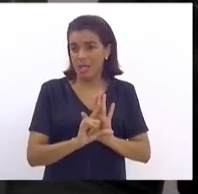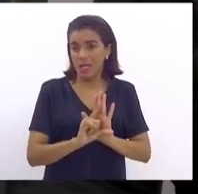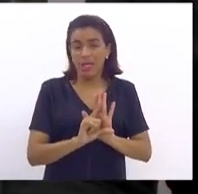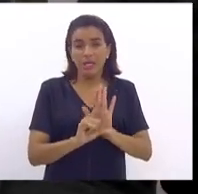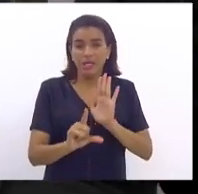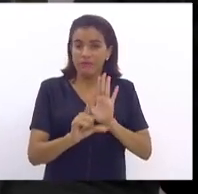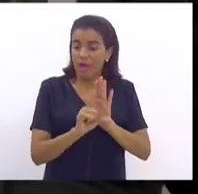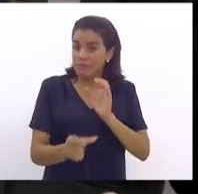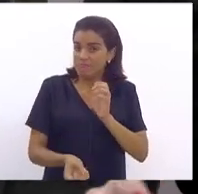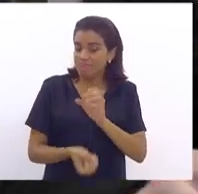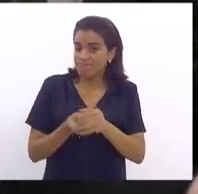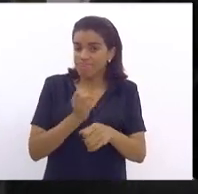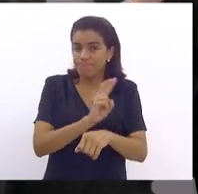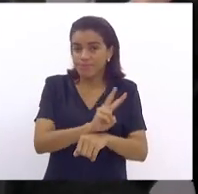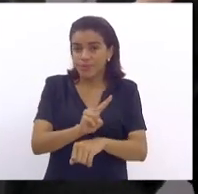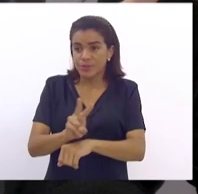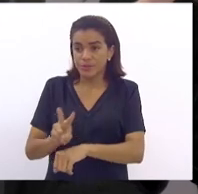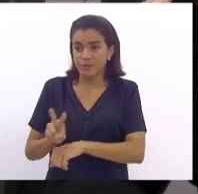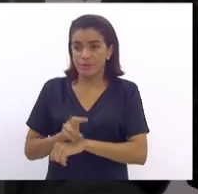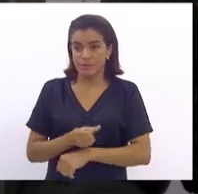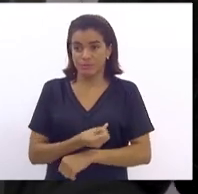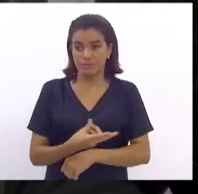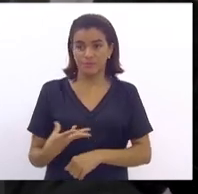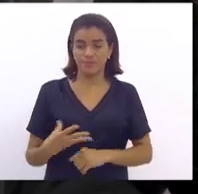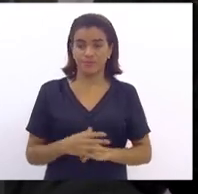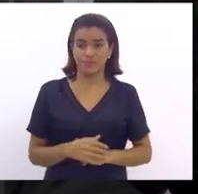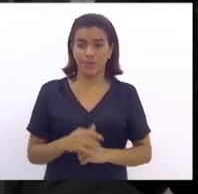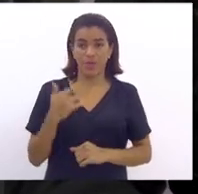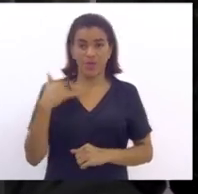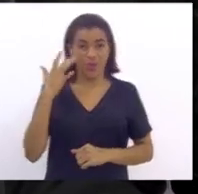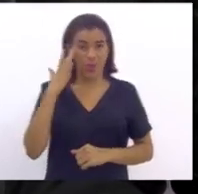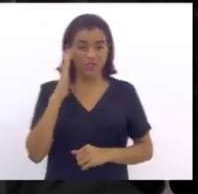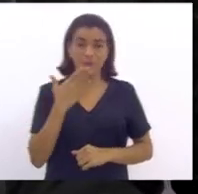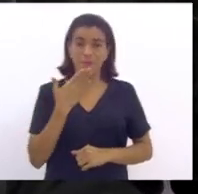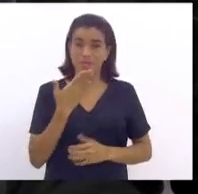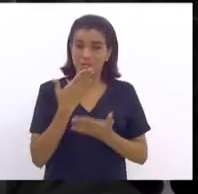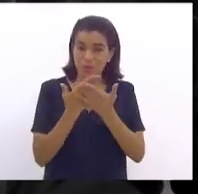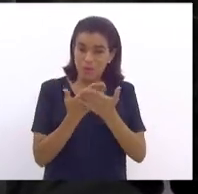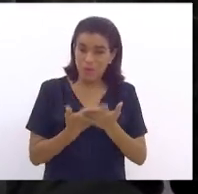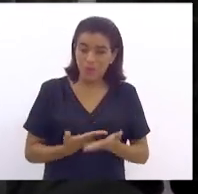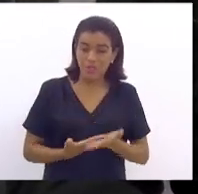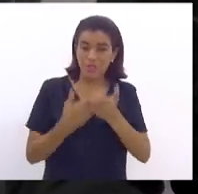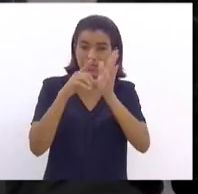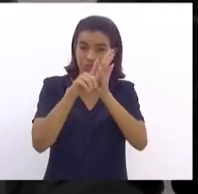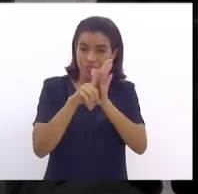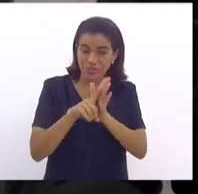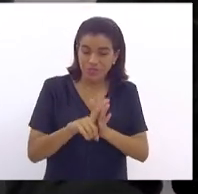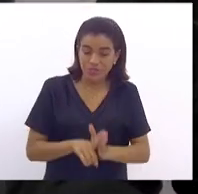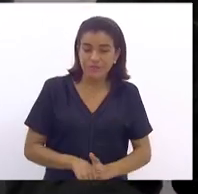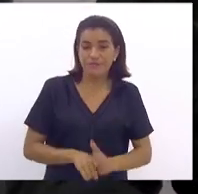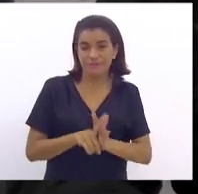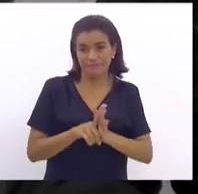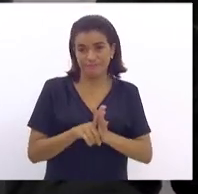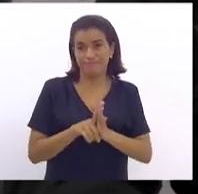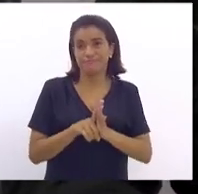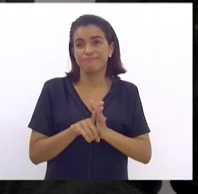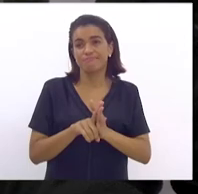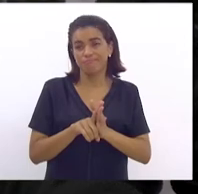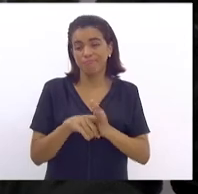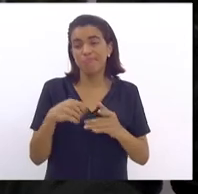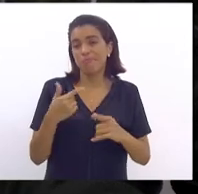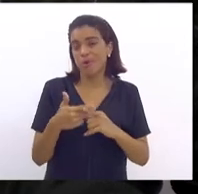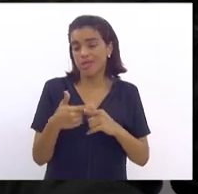muitos. Então, assim, acho que o pedido de vistas, ele talvez dê conta dessa demanda da gente ter audiência pública,